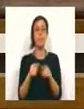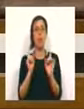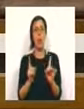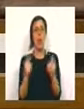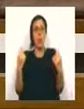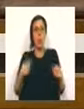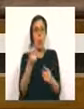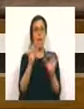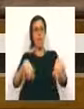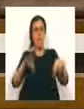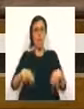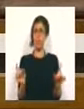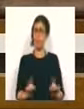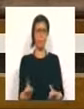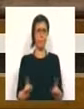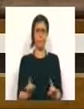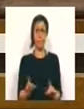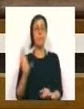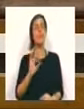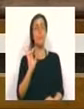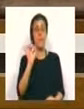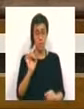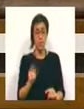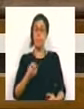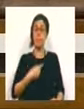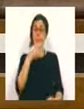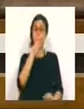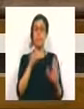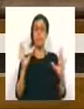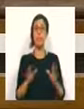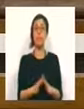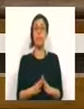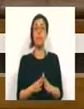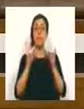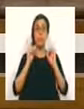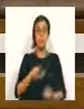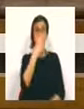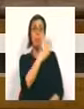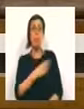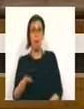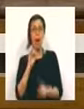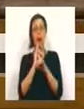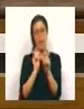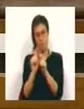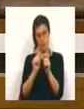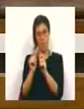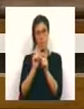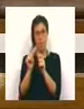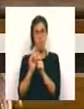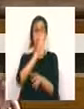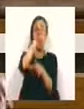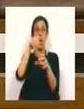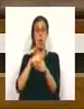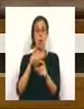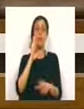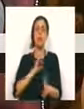esgota aqui. Além do mais, deve dizer-se que a implementação da prestação social de inclusão, como